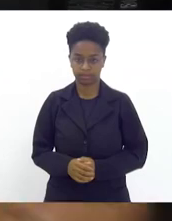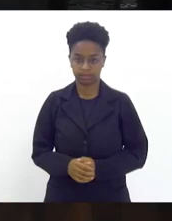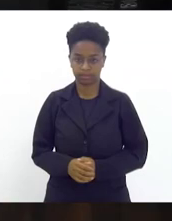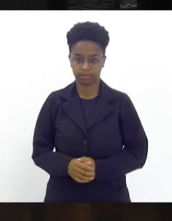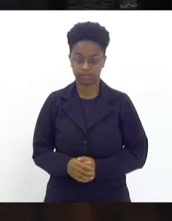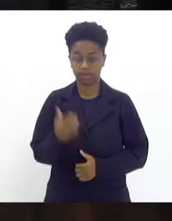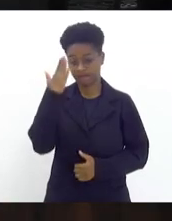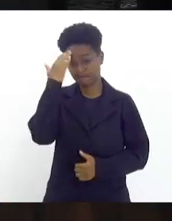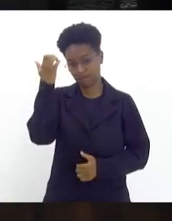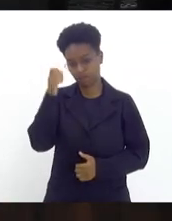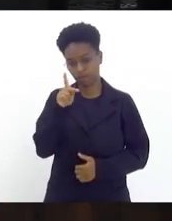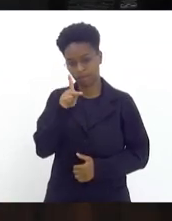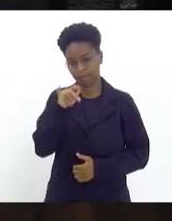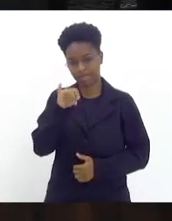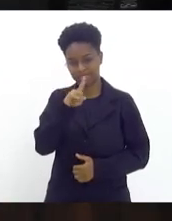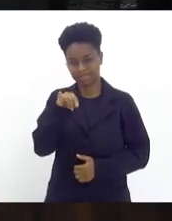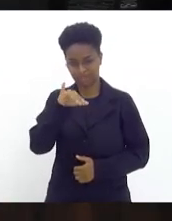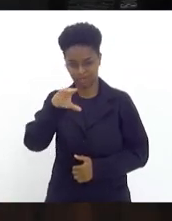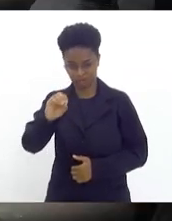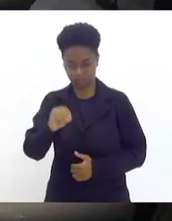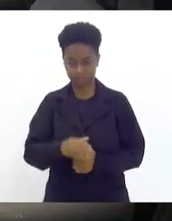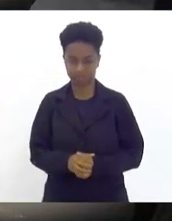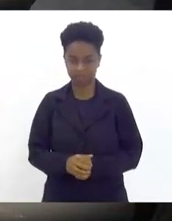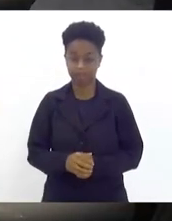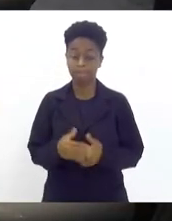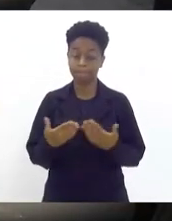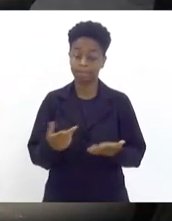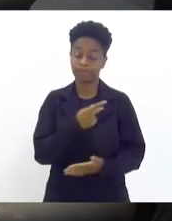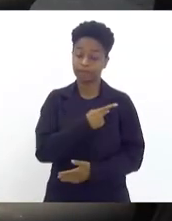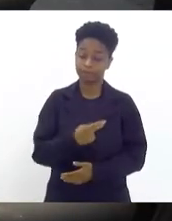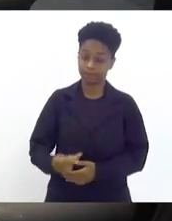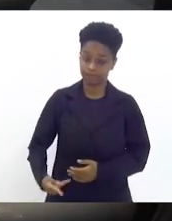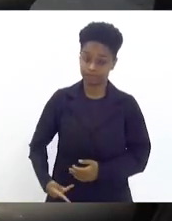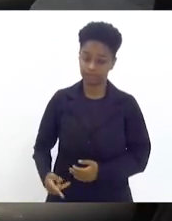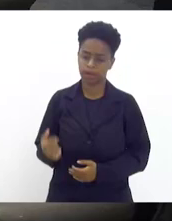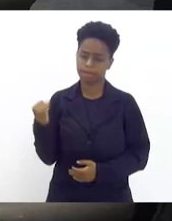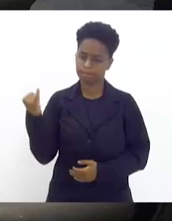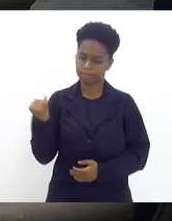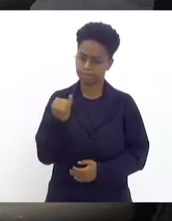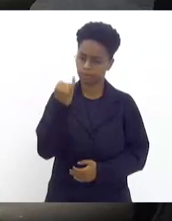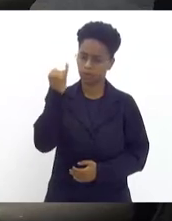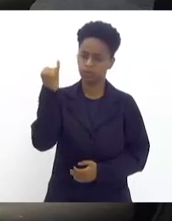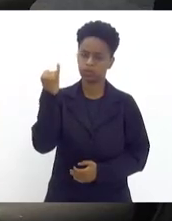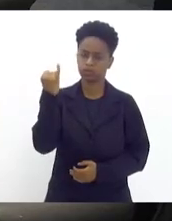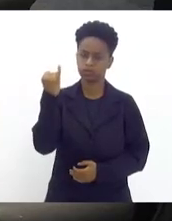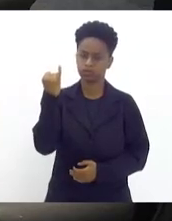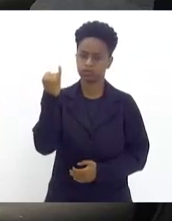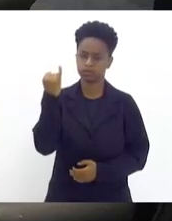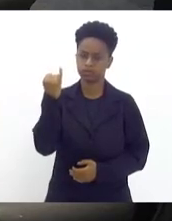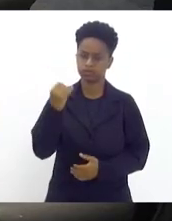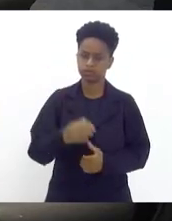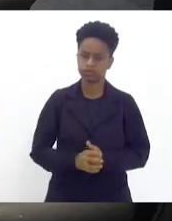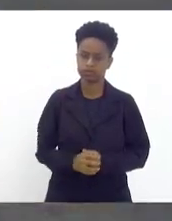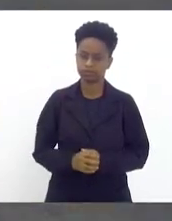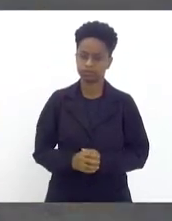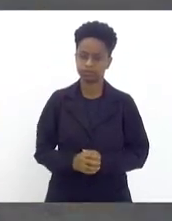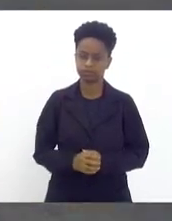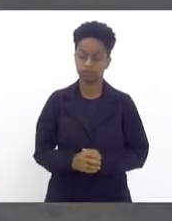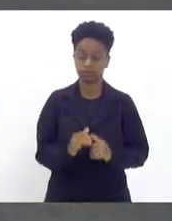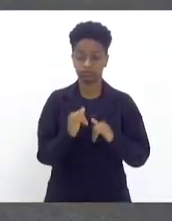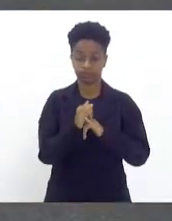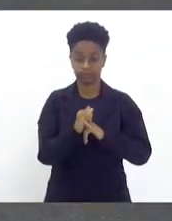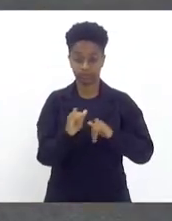conhecido como paizinho senhora Presidente super importante é dizer aqui